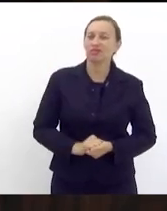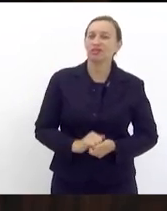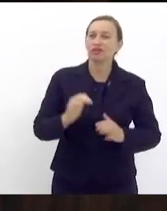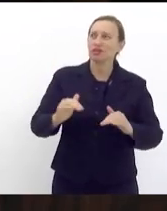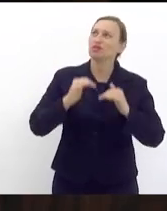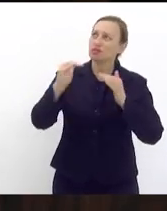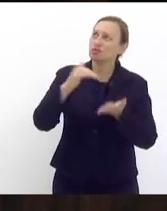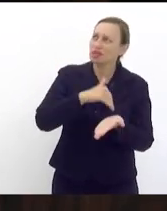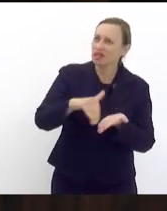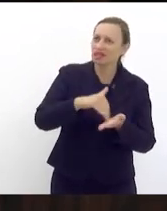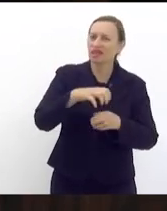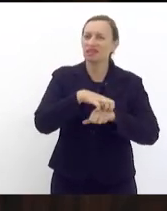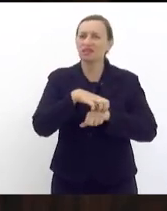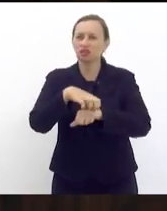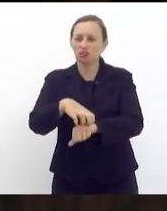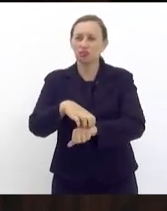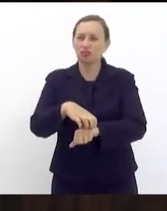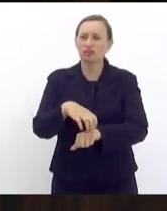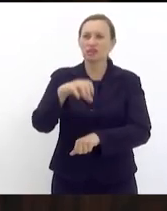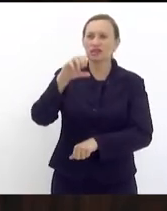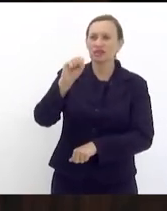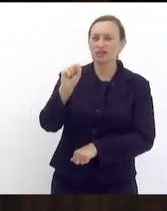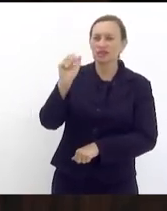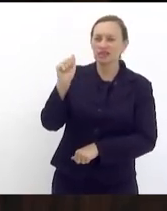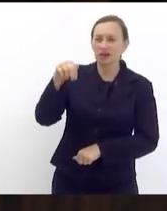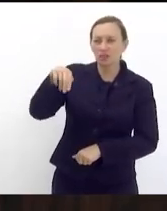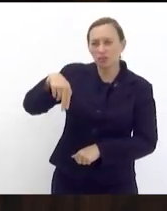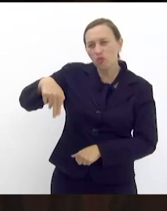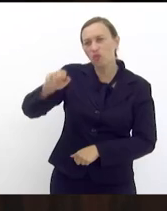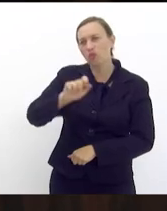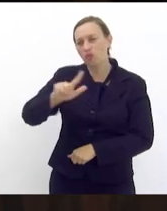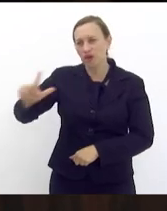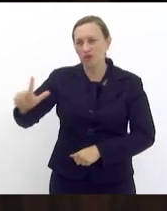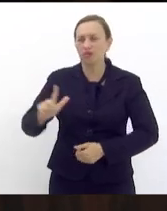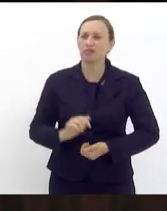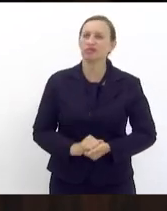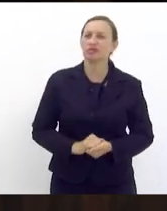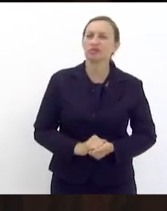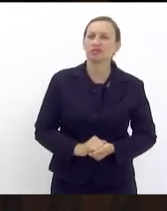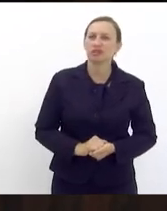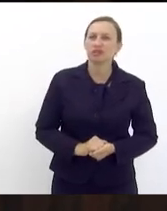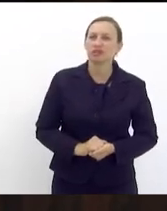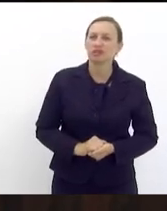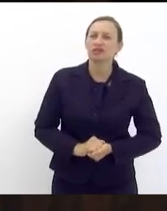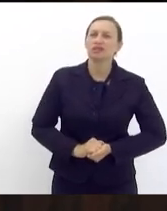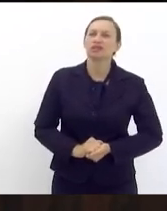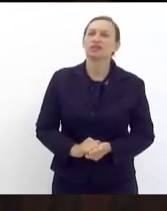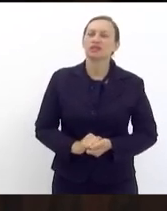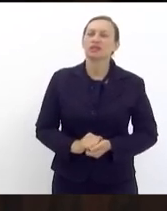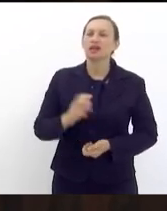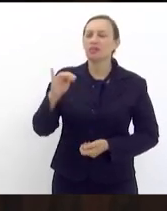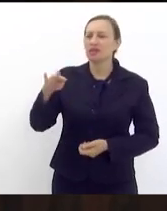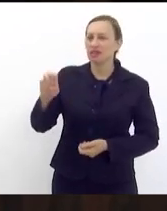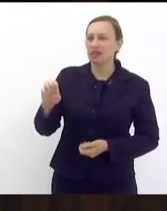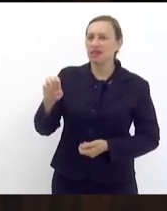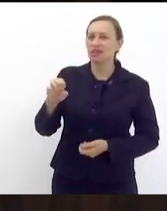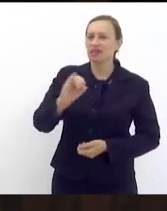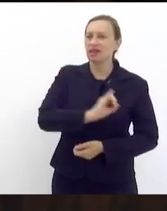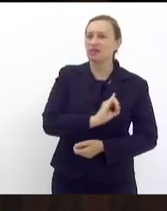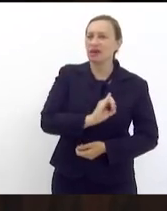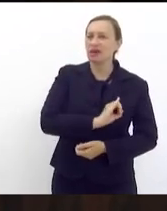Subsecretário de Transporte, Samuel Sérgio Alves. Assessor da Secretaria de Gabinete de Itaguaí, André Barreto.